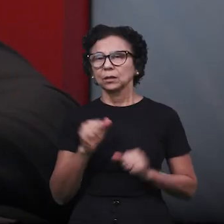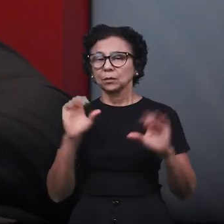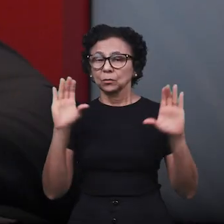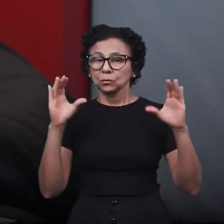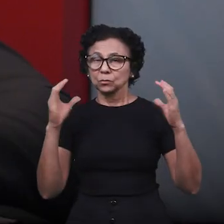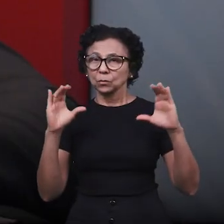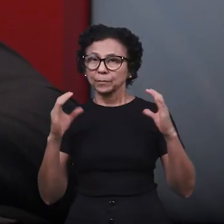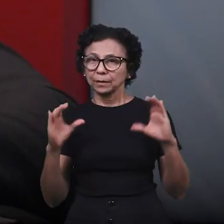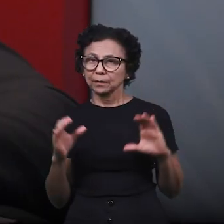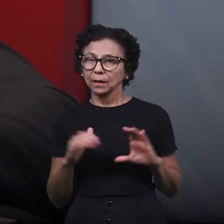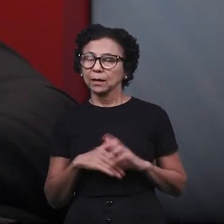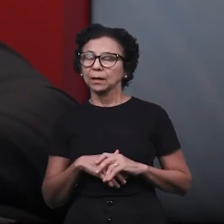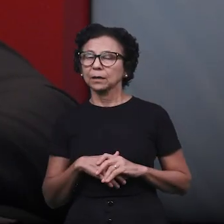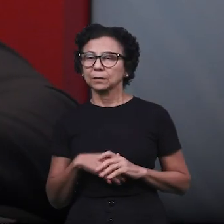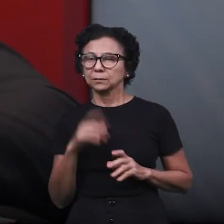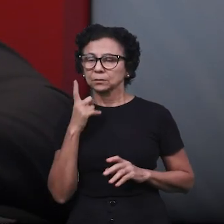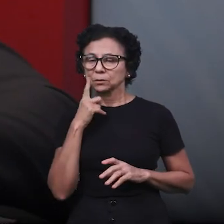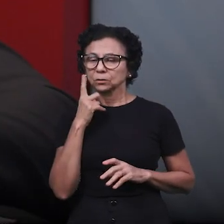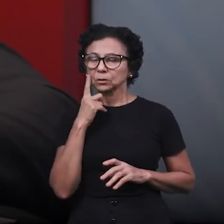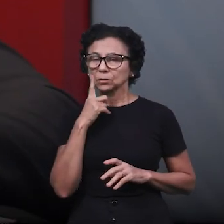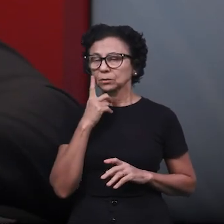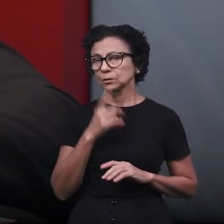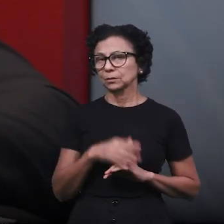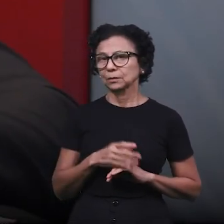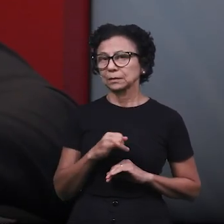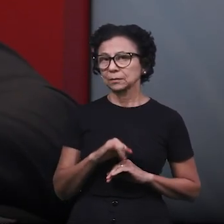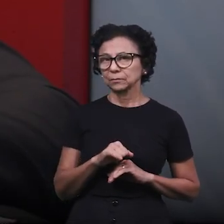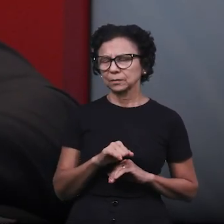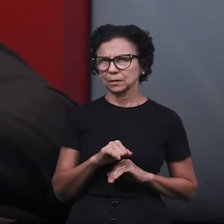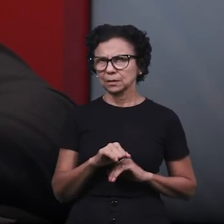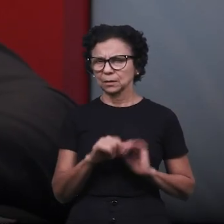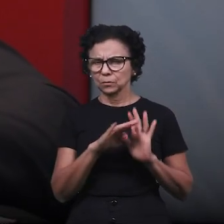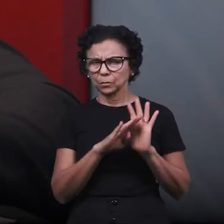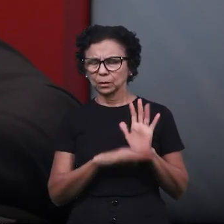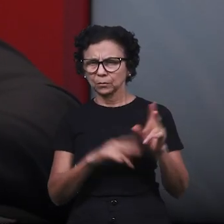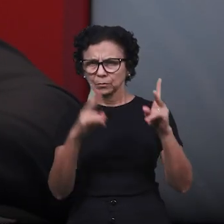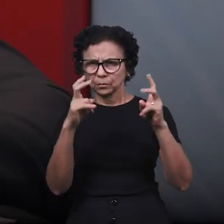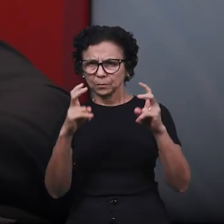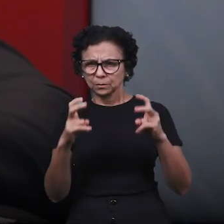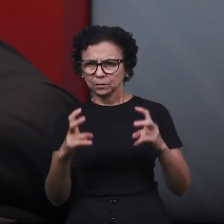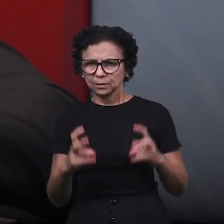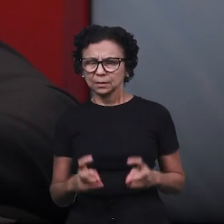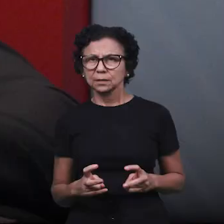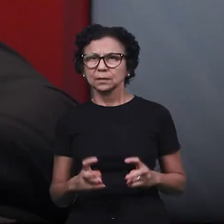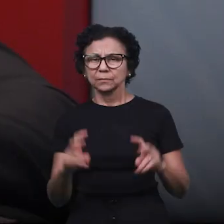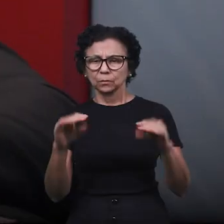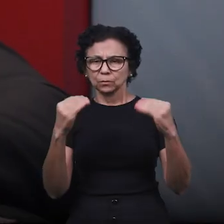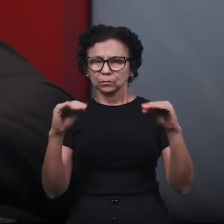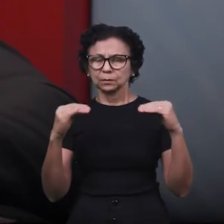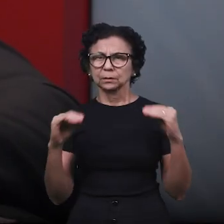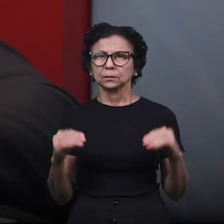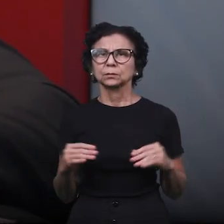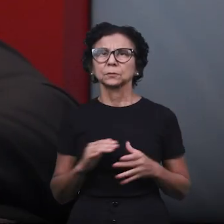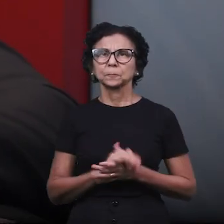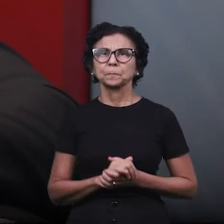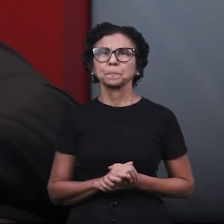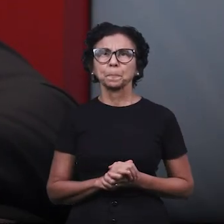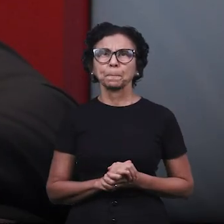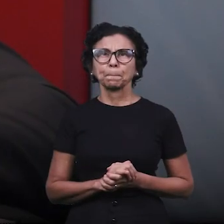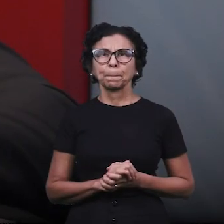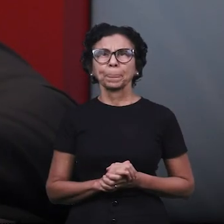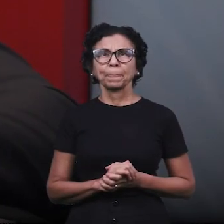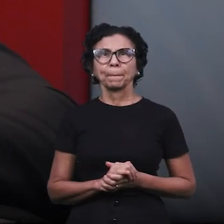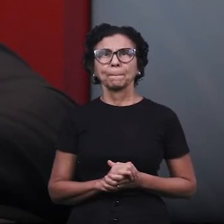comentários. E alguns irmãos fazem contribuições que, se vocês forem observando do programa, as contribuições nós vamos colocando aqui, porque